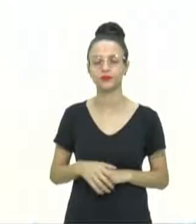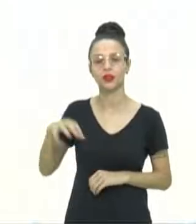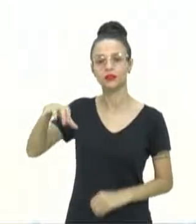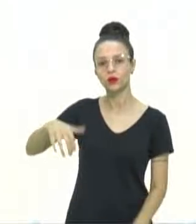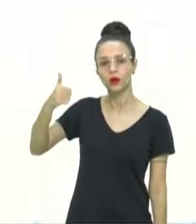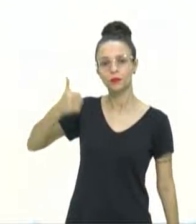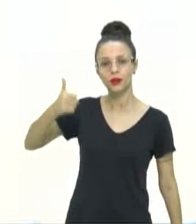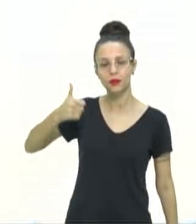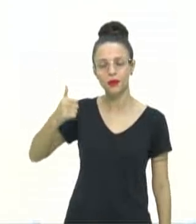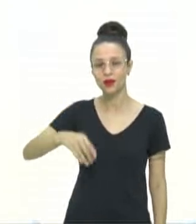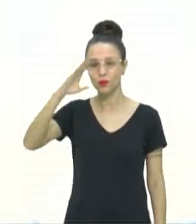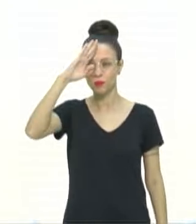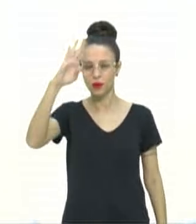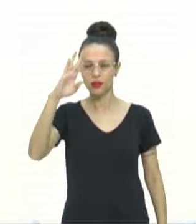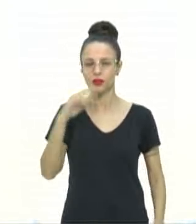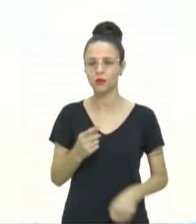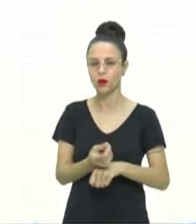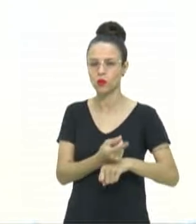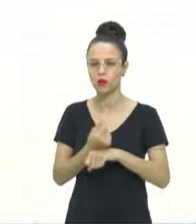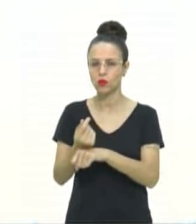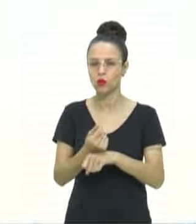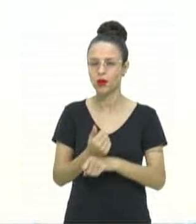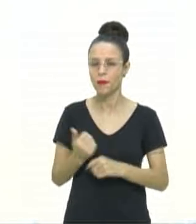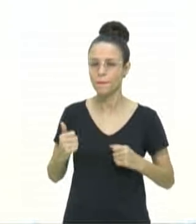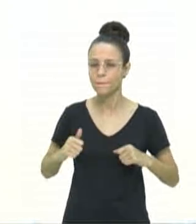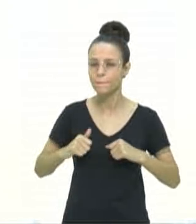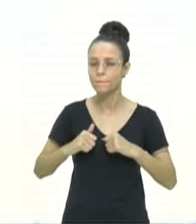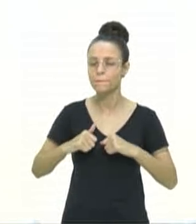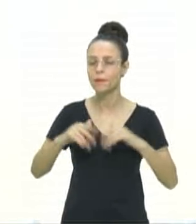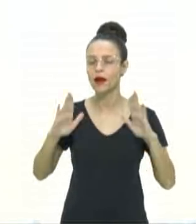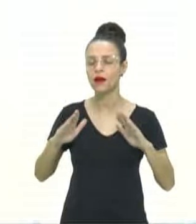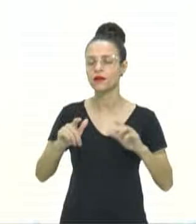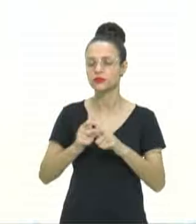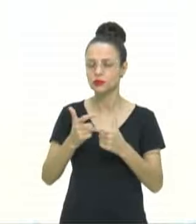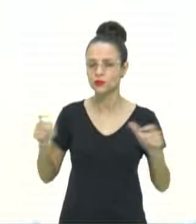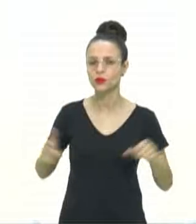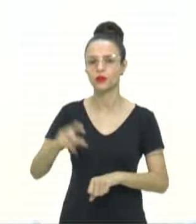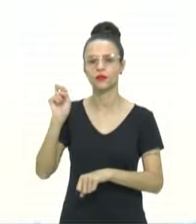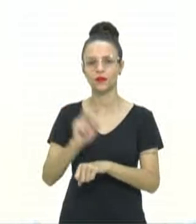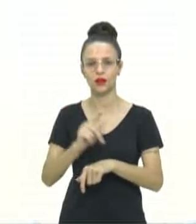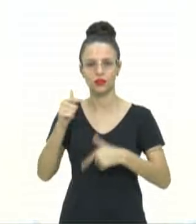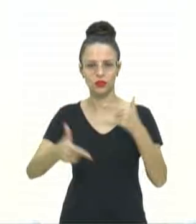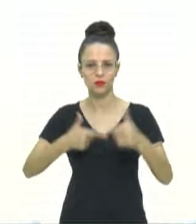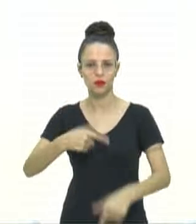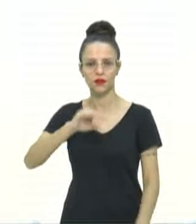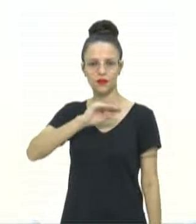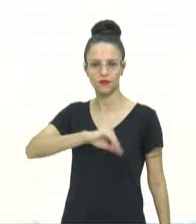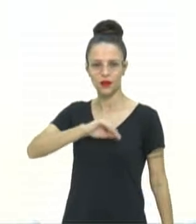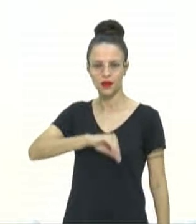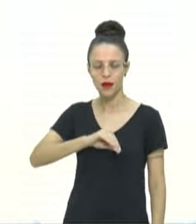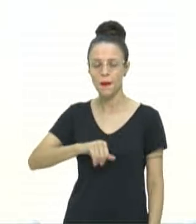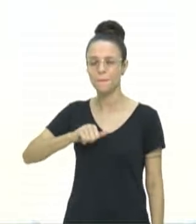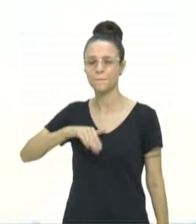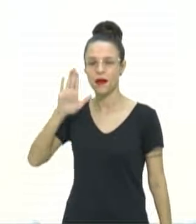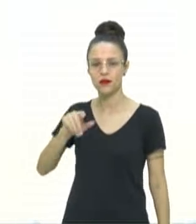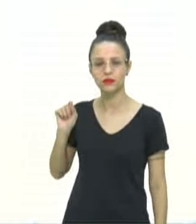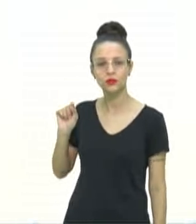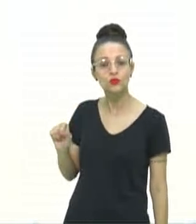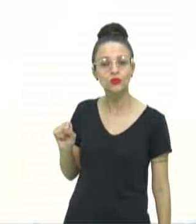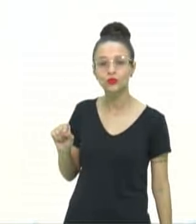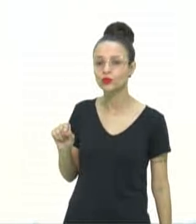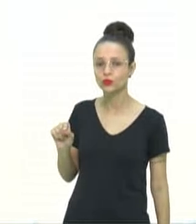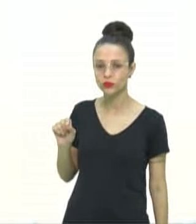primário, atividade econômica que mais gera ali emprego e renda, né? Emprega o maior número de trabalhadores